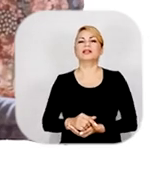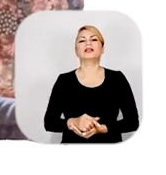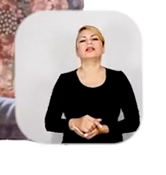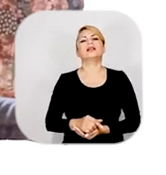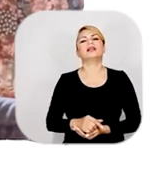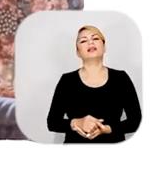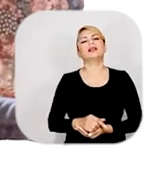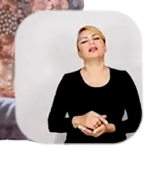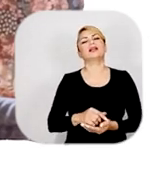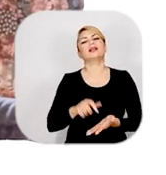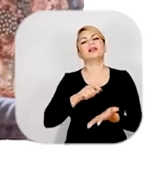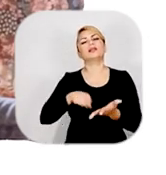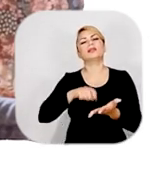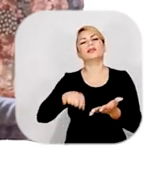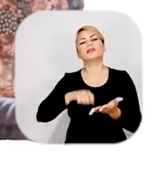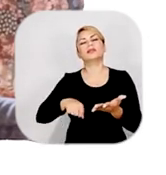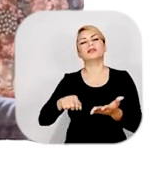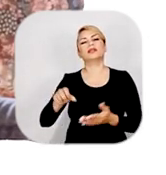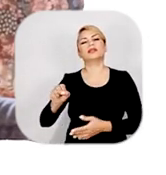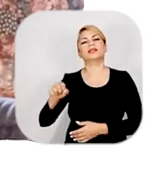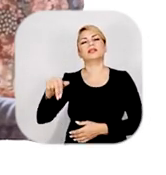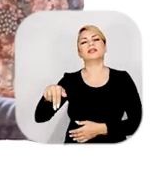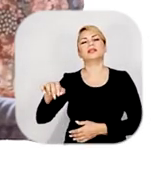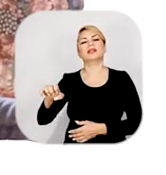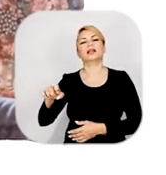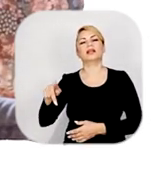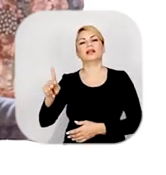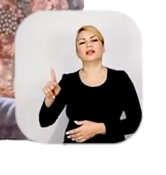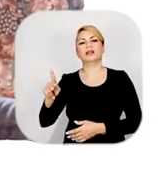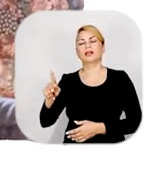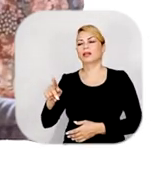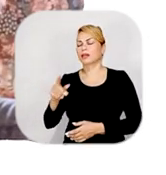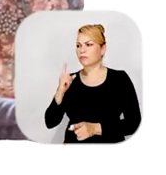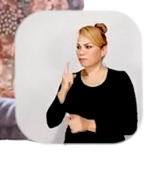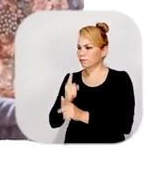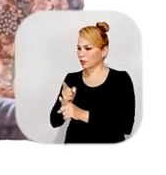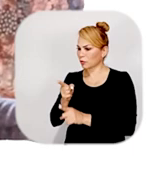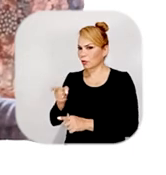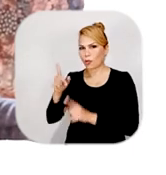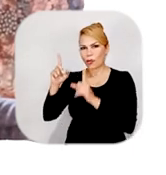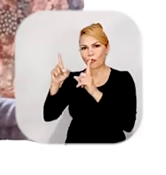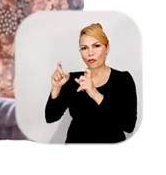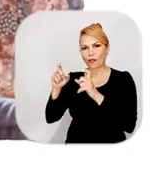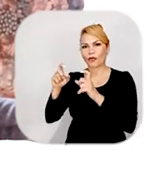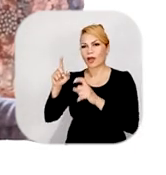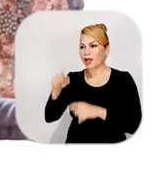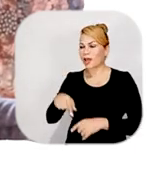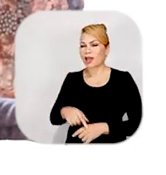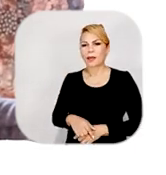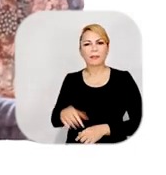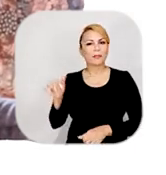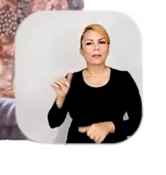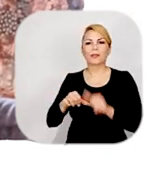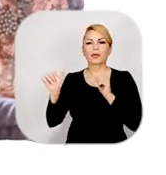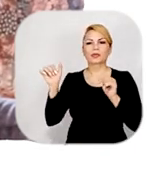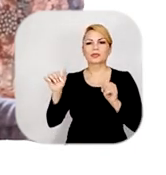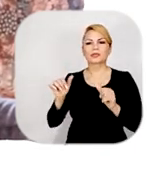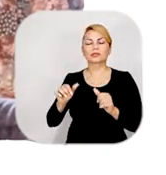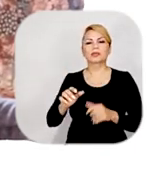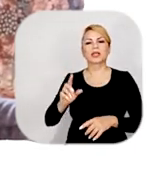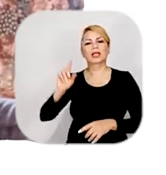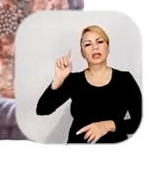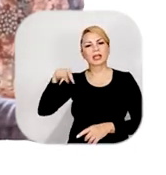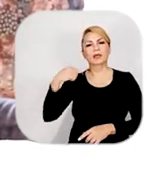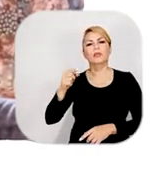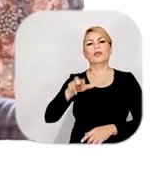quando eu vi que o fulano era aquele da foto, isso muda tudo. E ele morreu mais